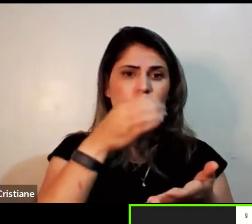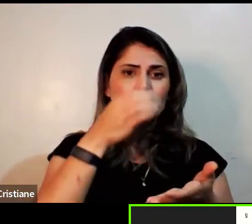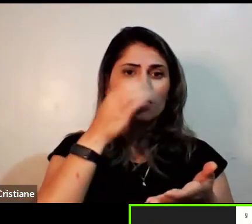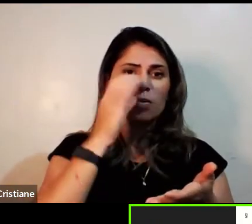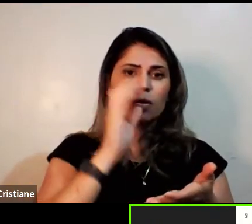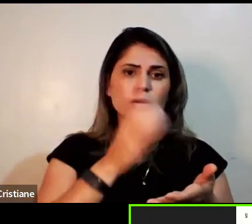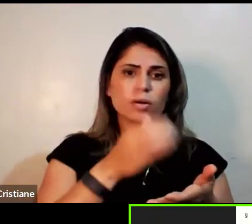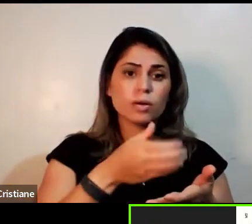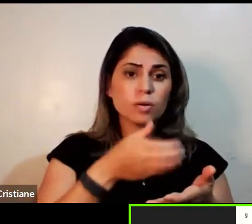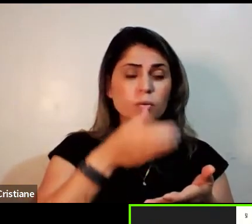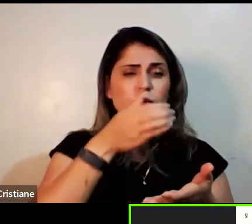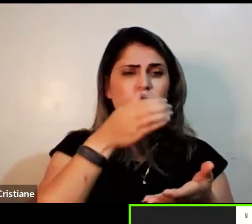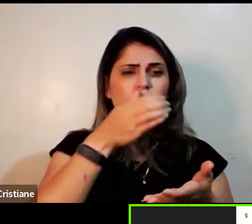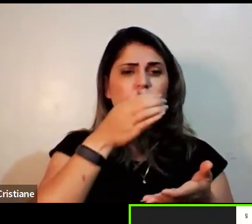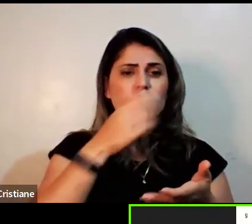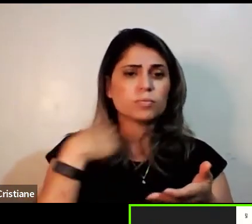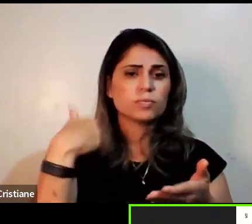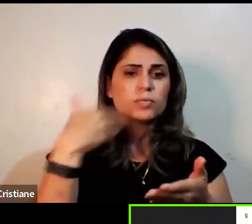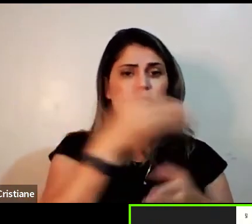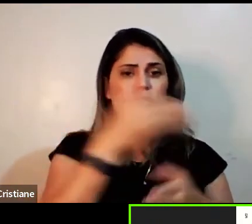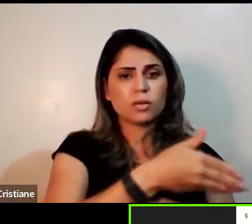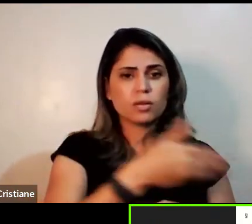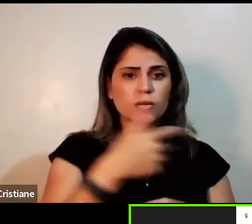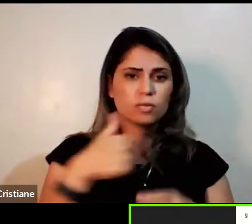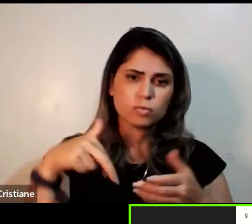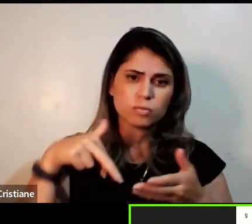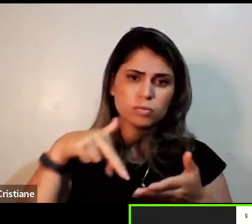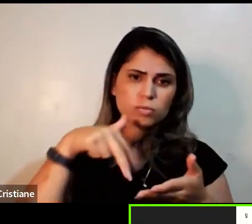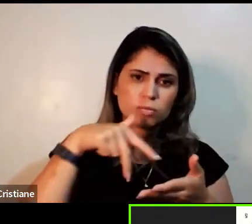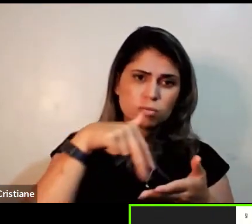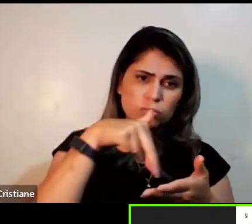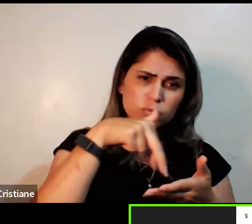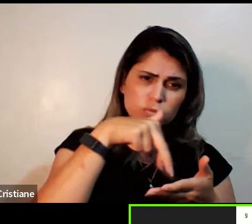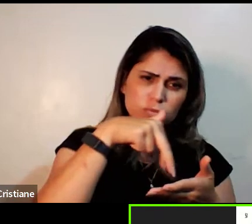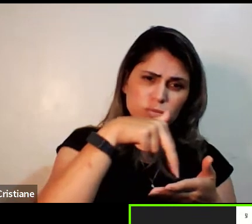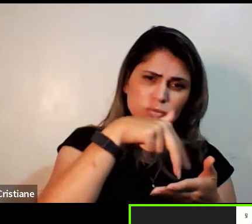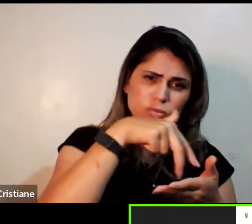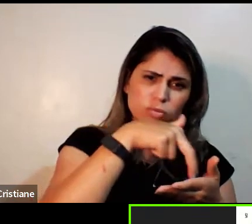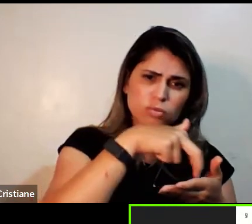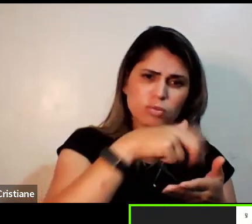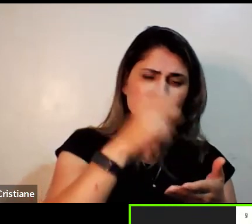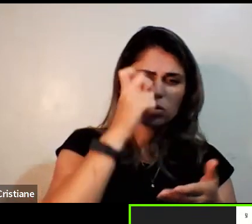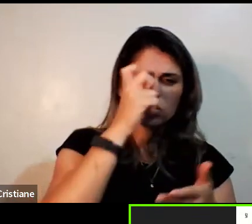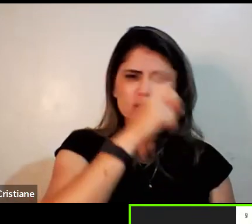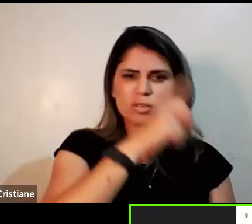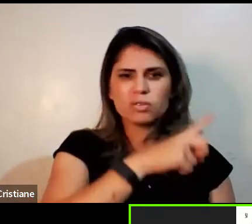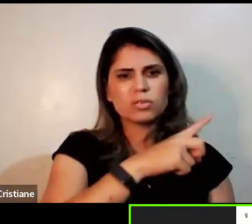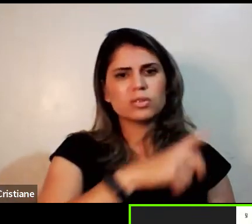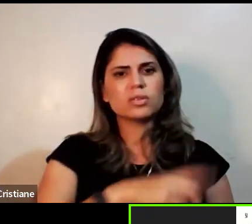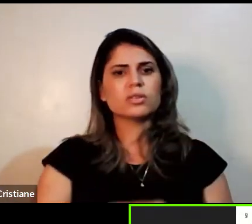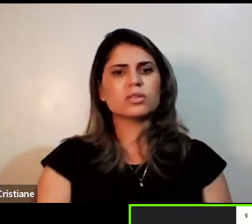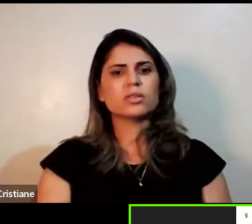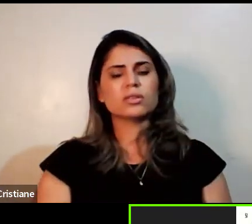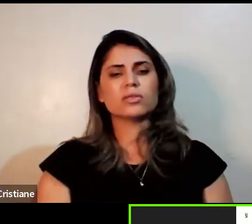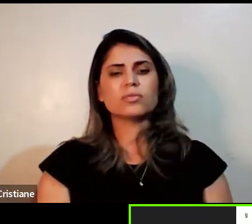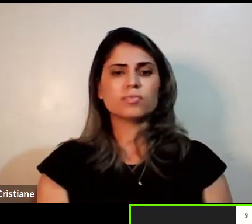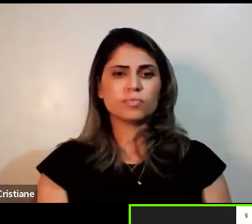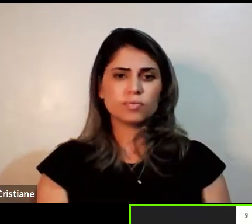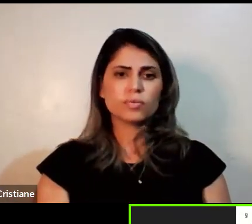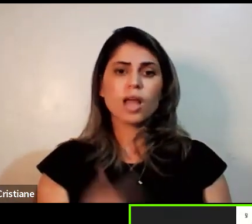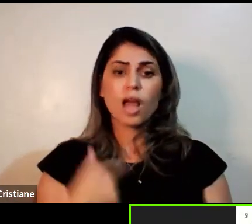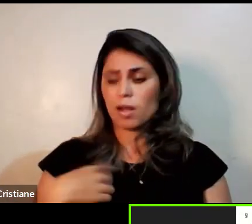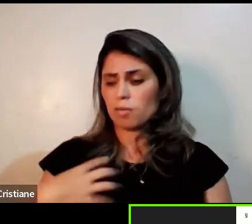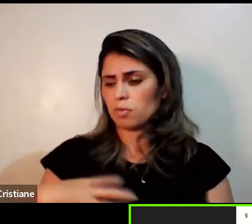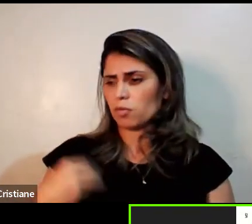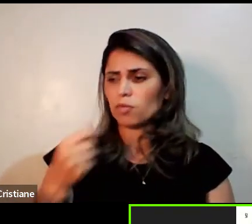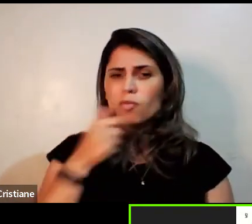de mim, porque esse trajeto que eu fazia só de alguns passos, quando eu ia voltar, eu estava com mais dificuldade ainda. E aí